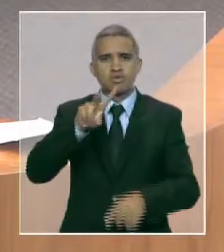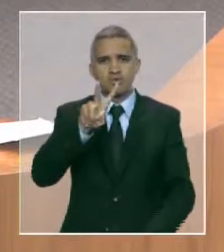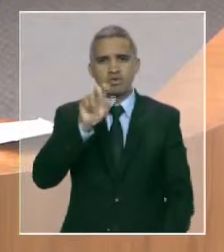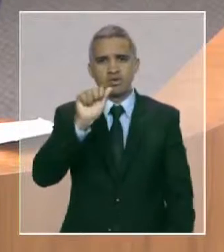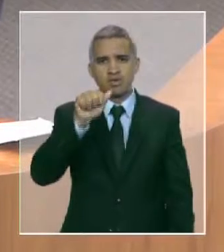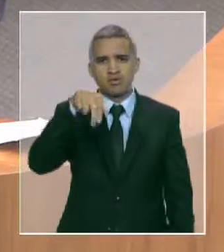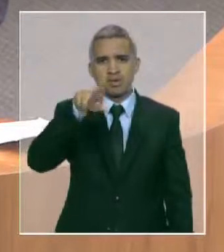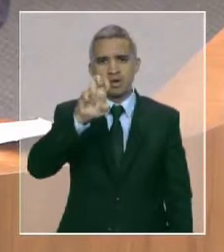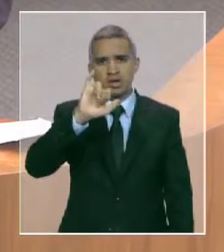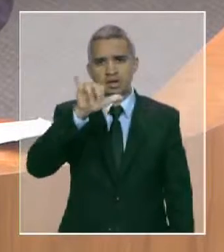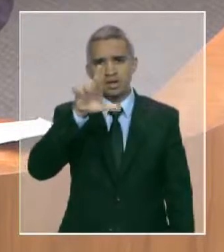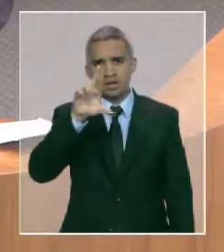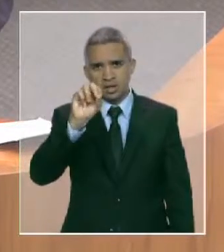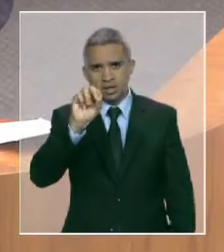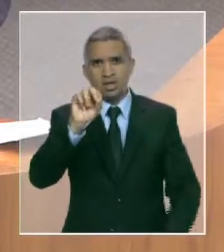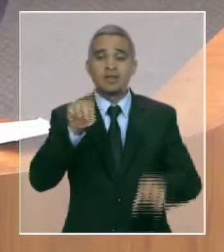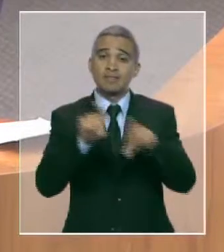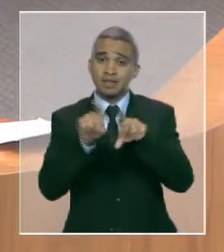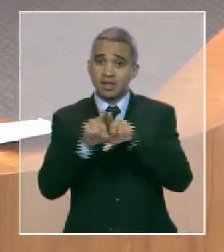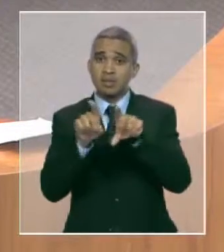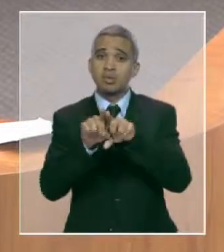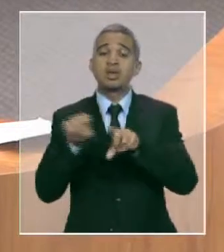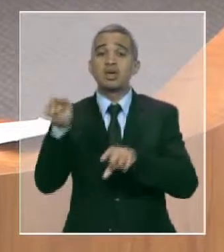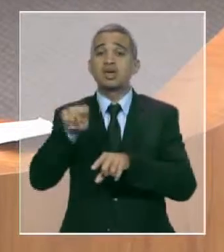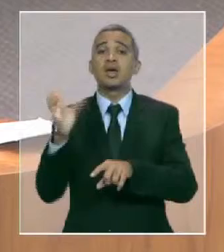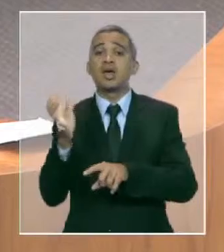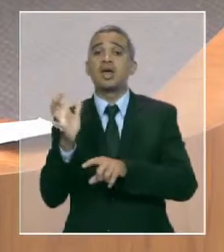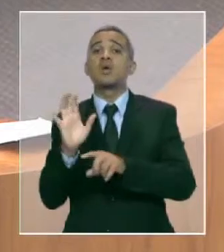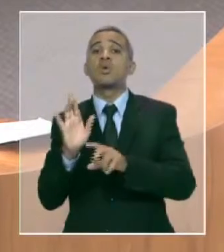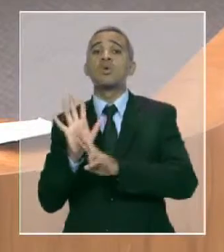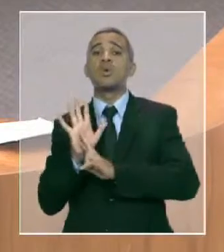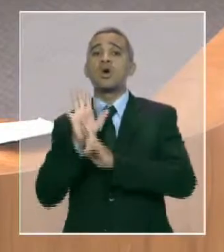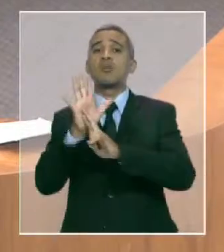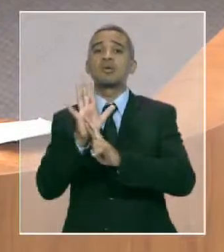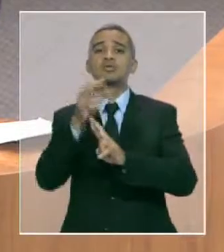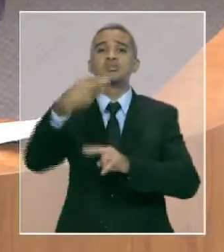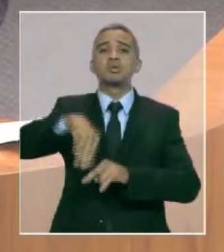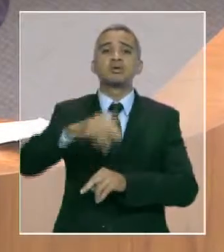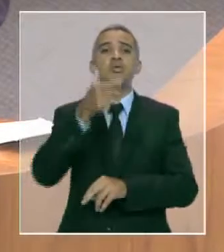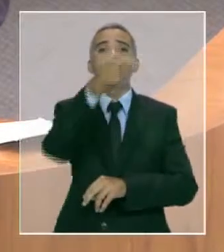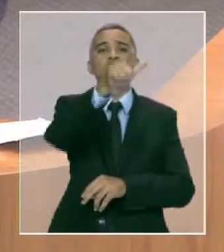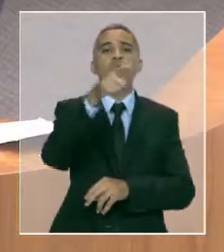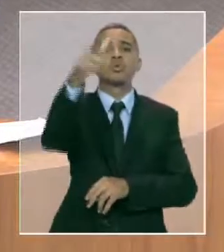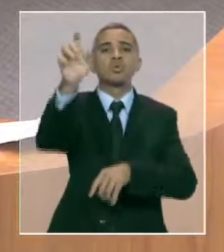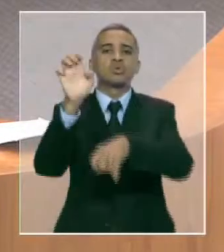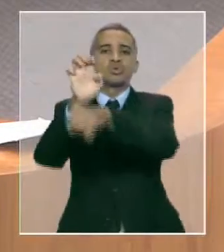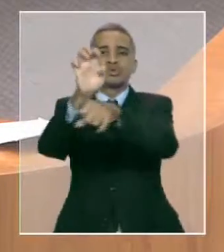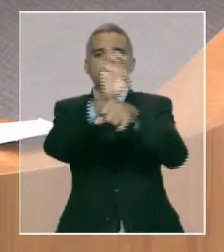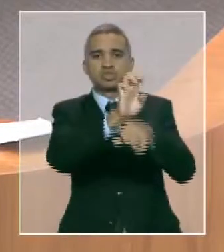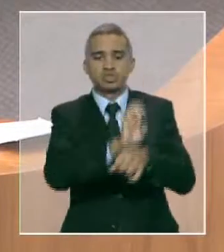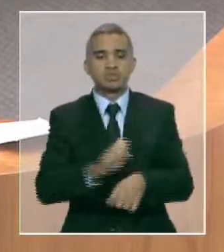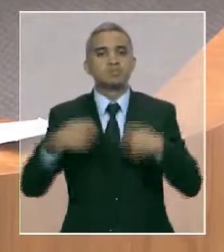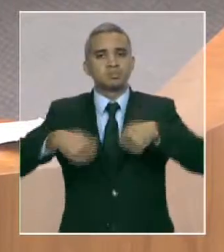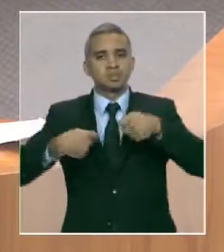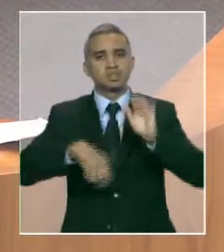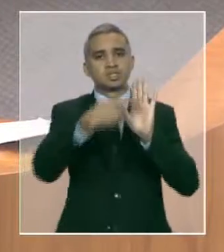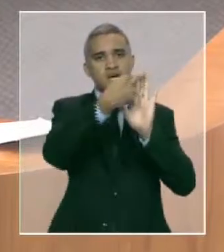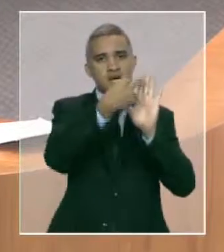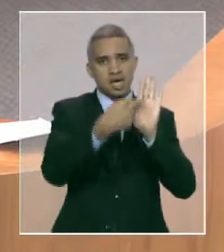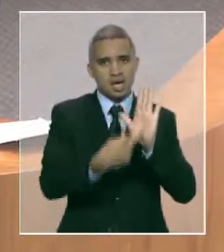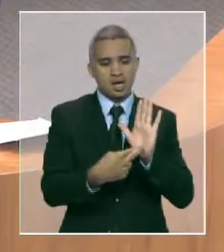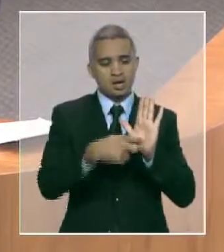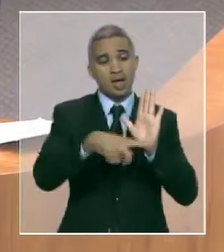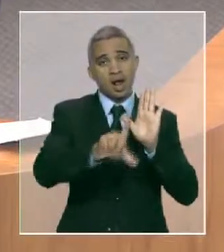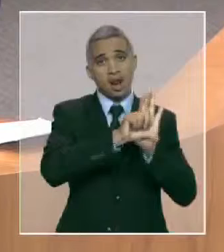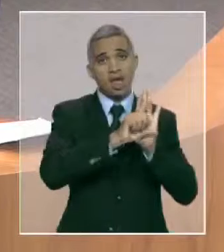outros estados, que querem também aqui competir de forma regularizada, e a gente tem que regularizar essa lei, porque nós entendemos